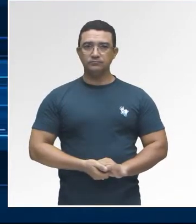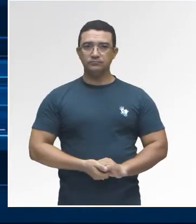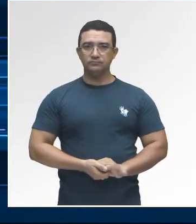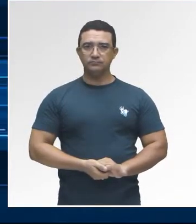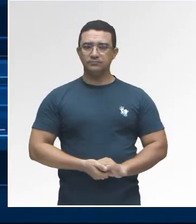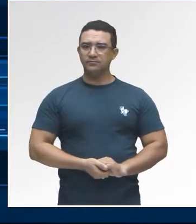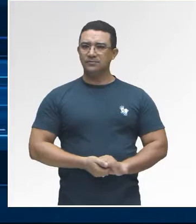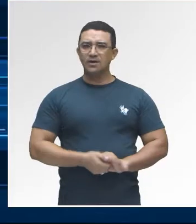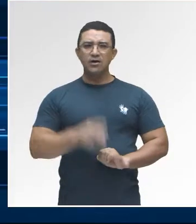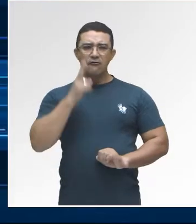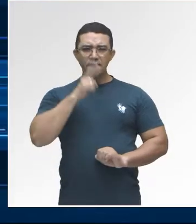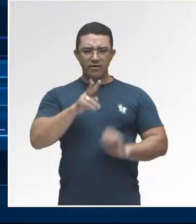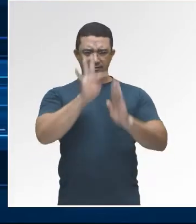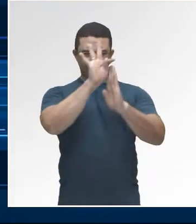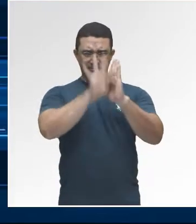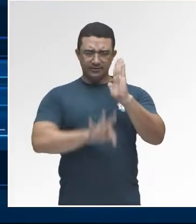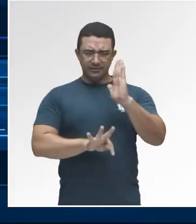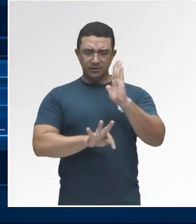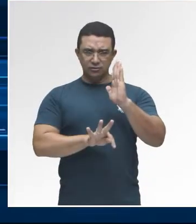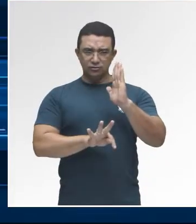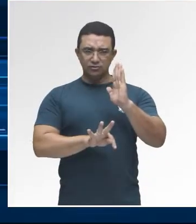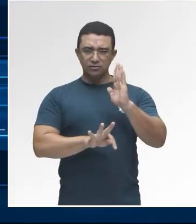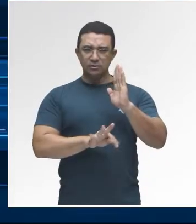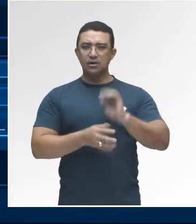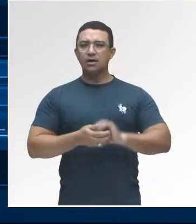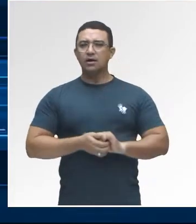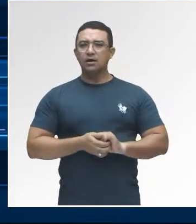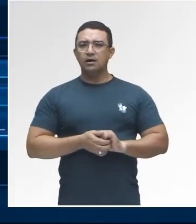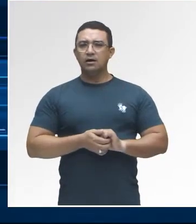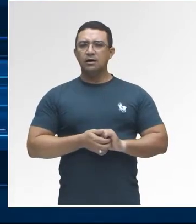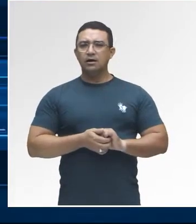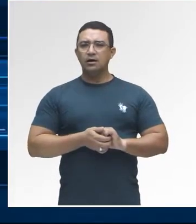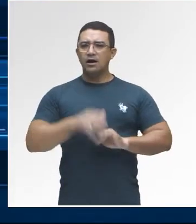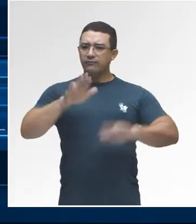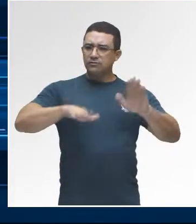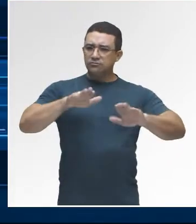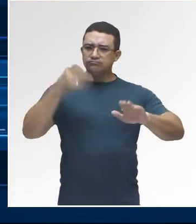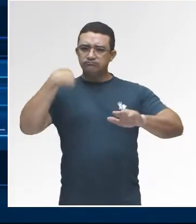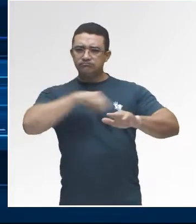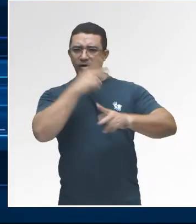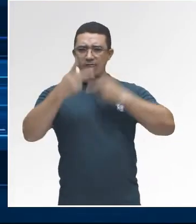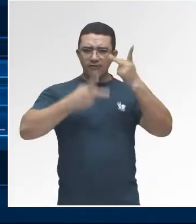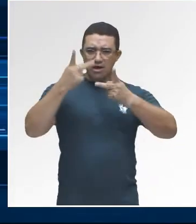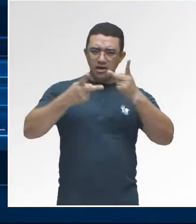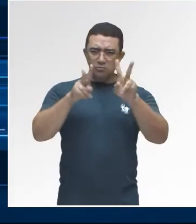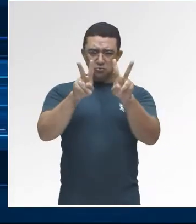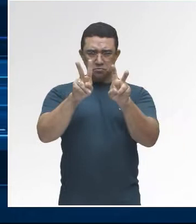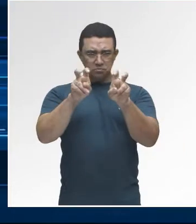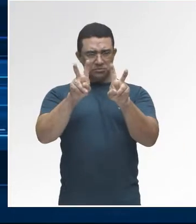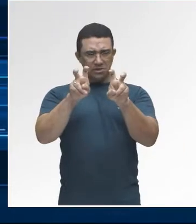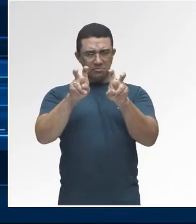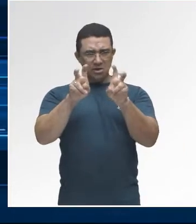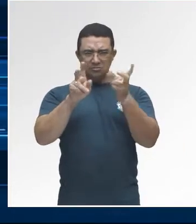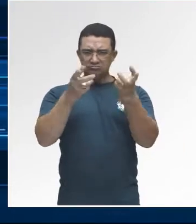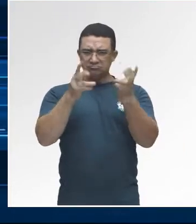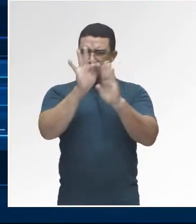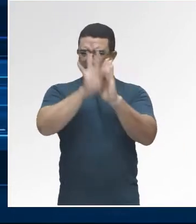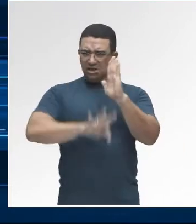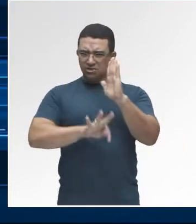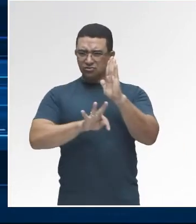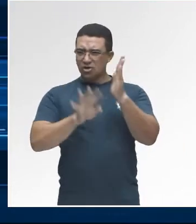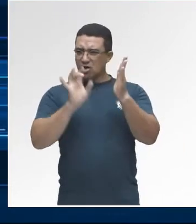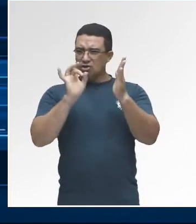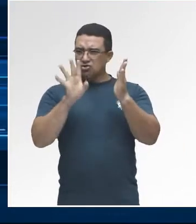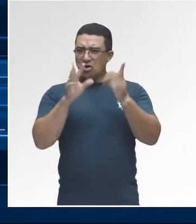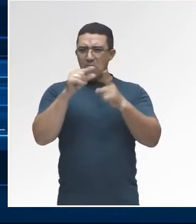Olha só, people, quando a gente fala de texto, a gente não fala não somente aqui das palavras em si,